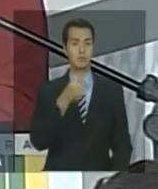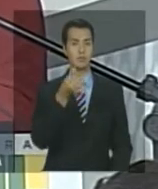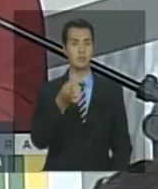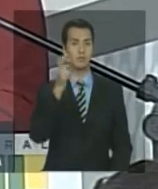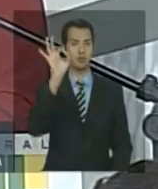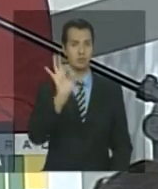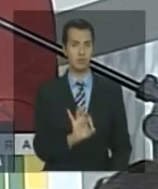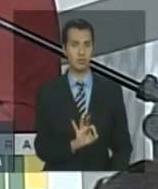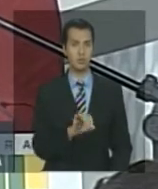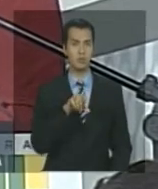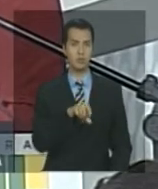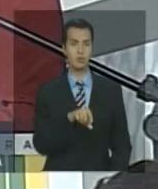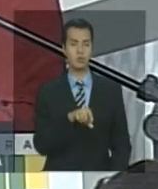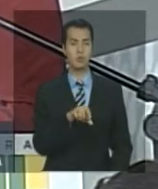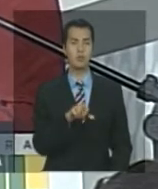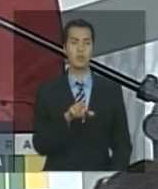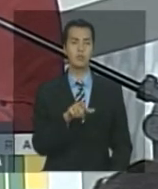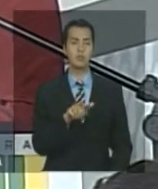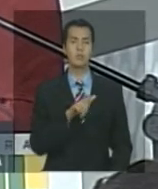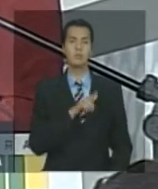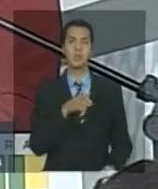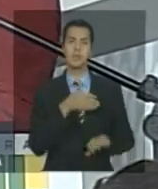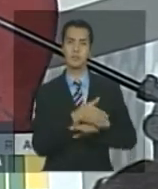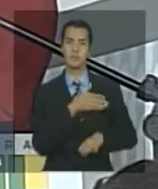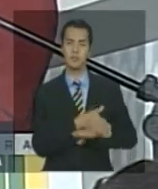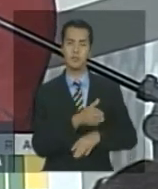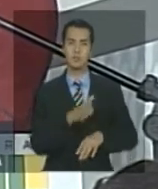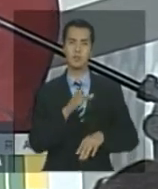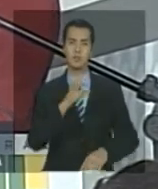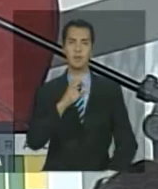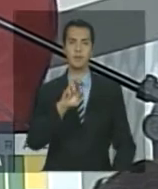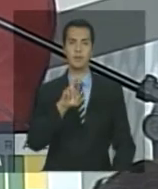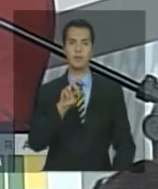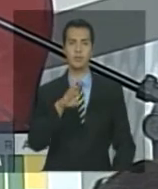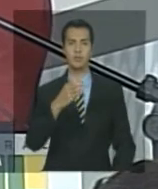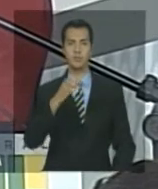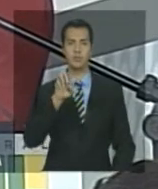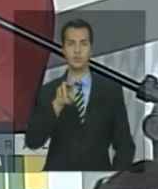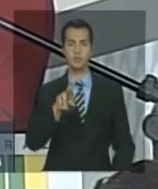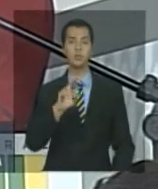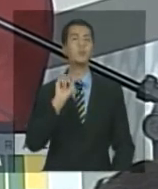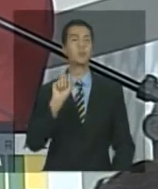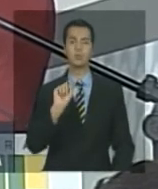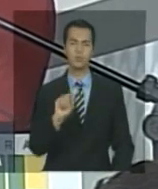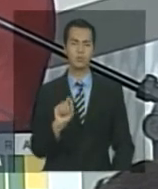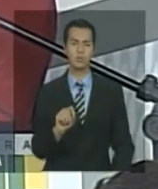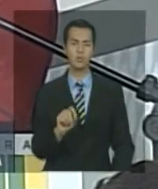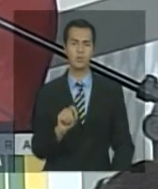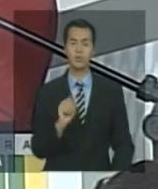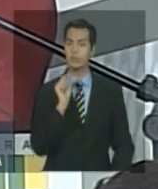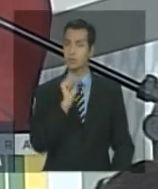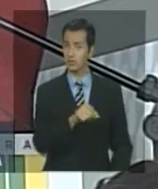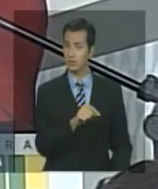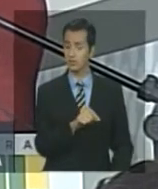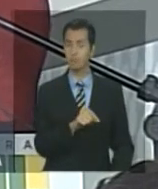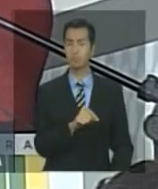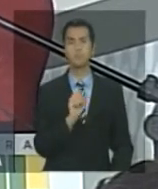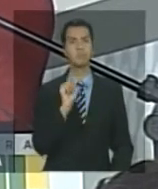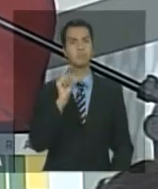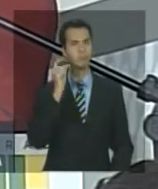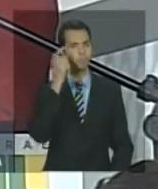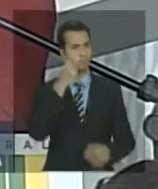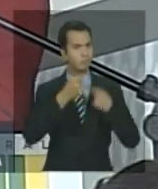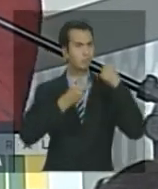crianças têm acesso à creche. E isso é um indicador muito